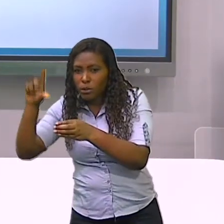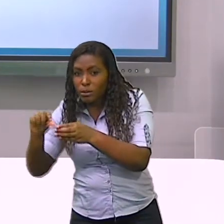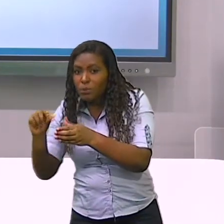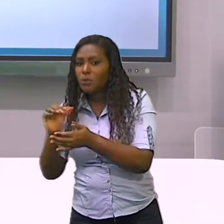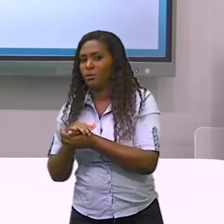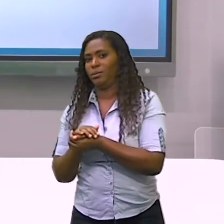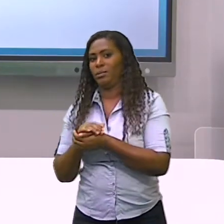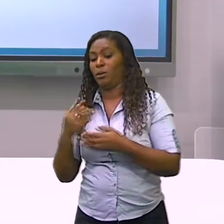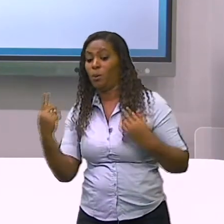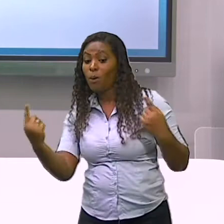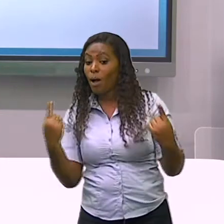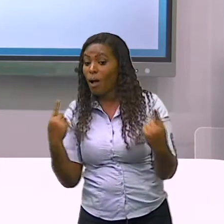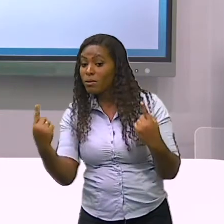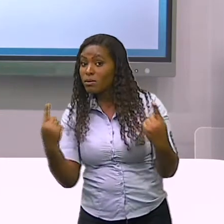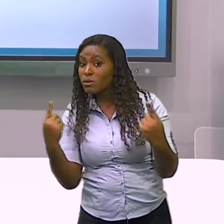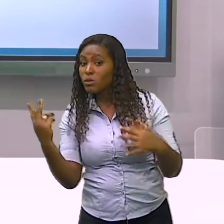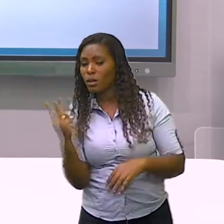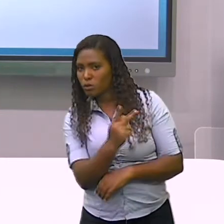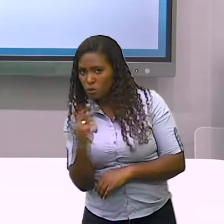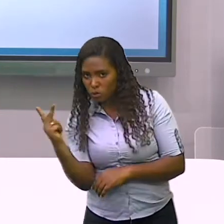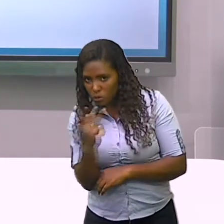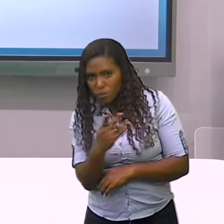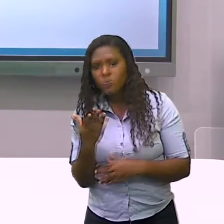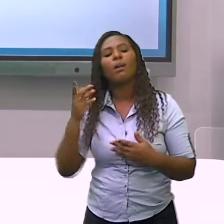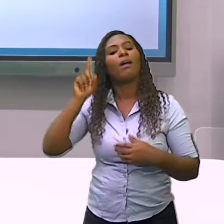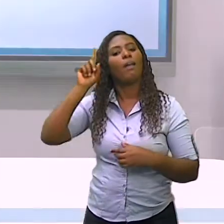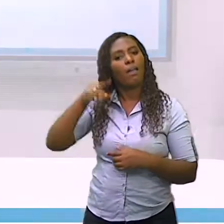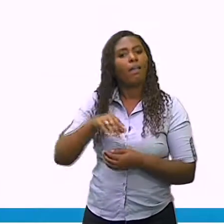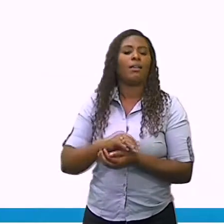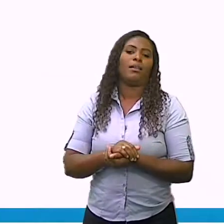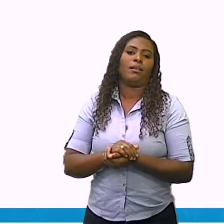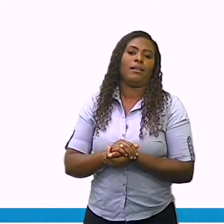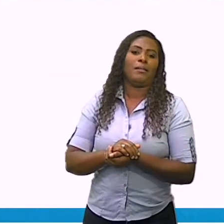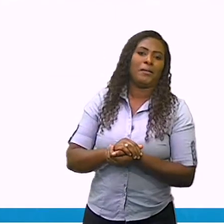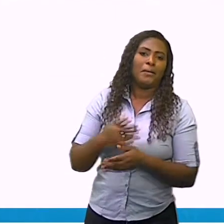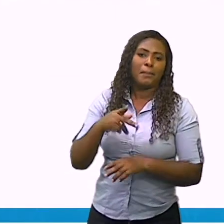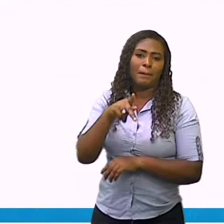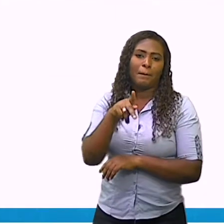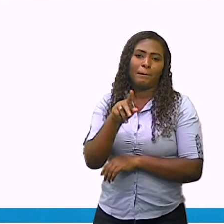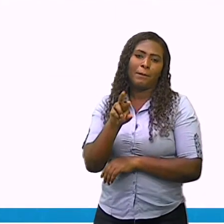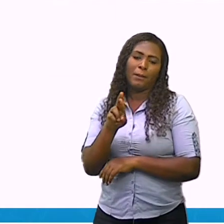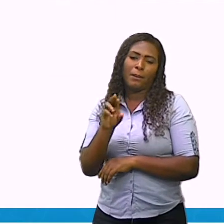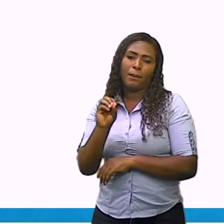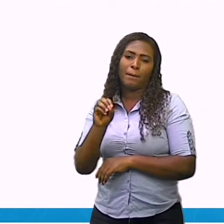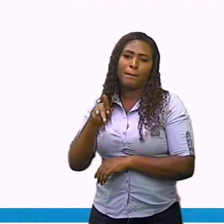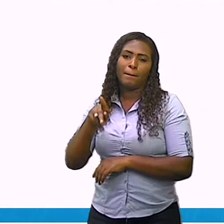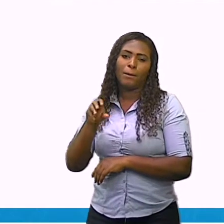diretamente proporcional, certo? Vamos ver o próximo exemplo.